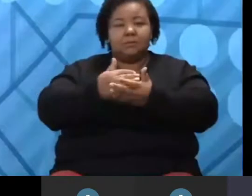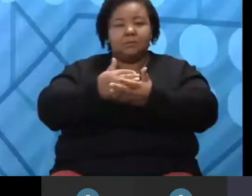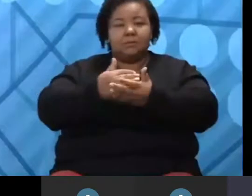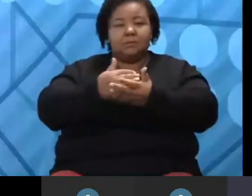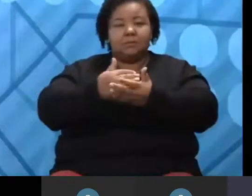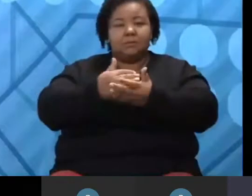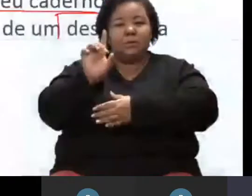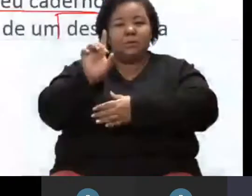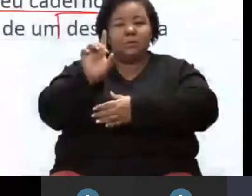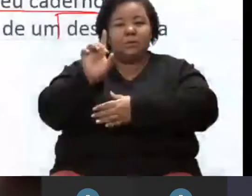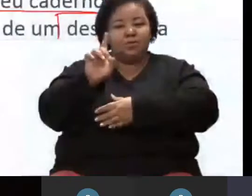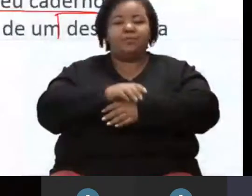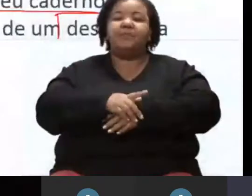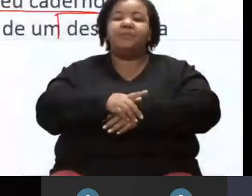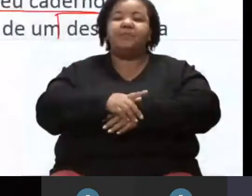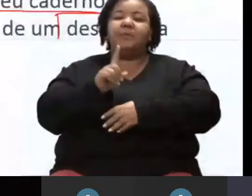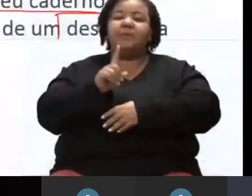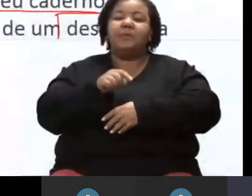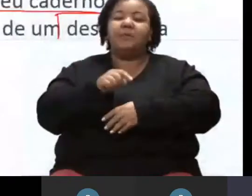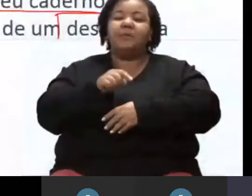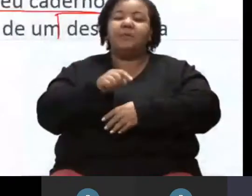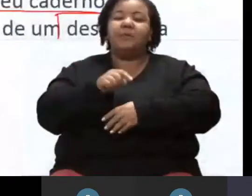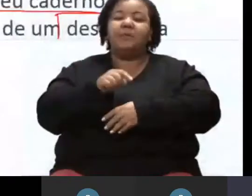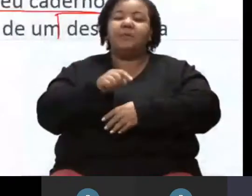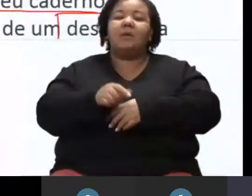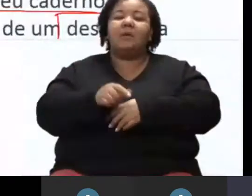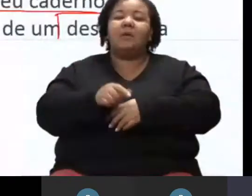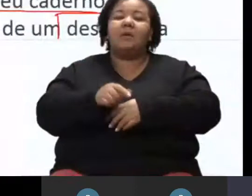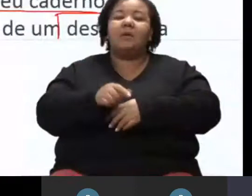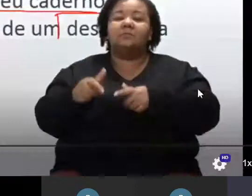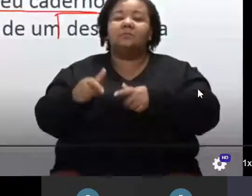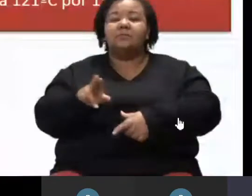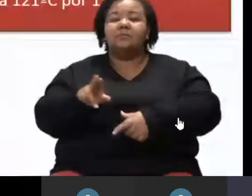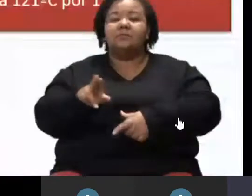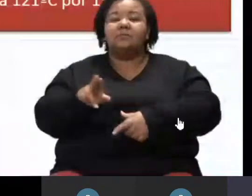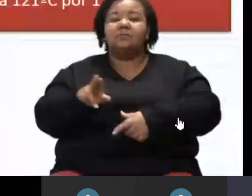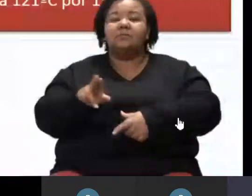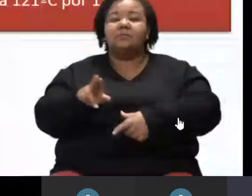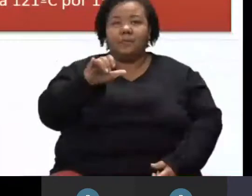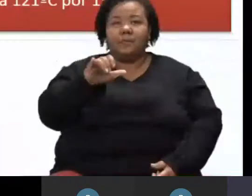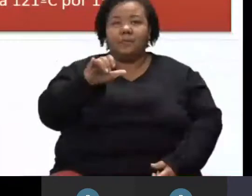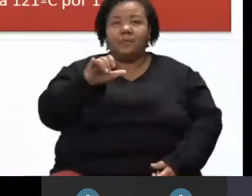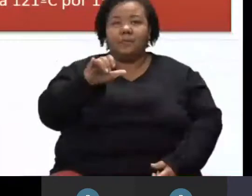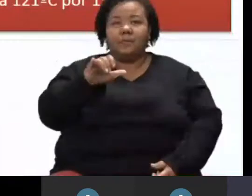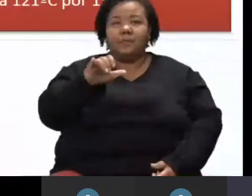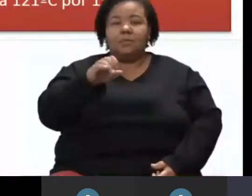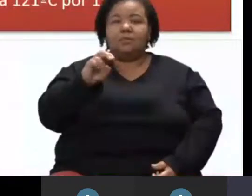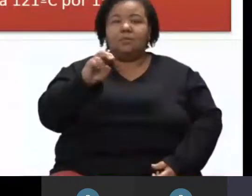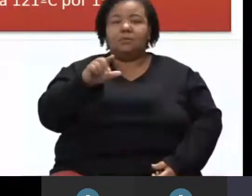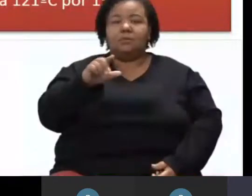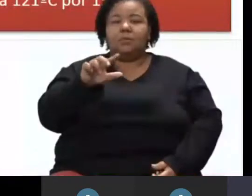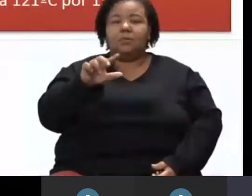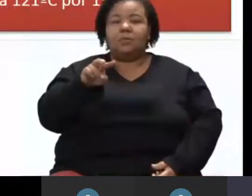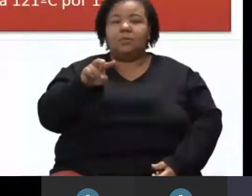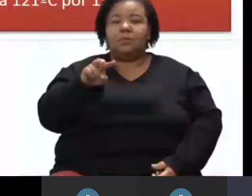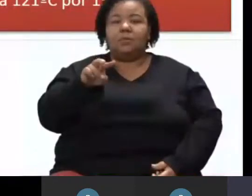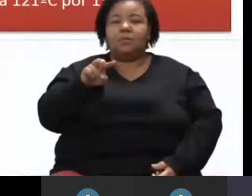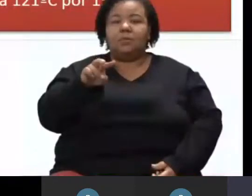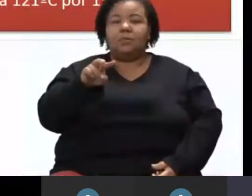1. O procedimento 1 que trata sobre o meio de cultura. Vamos ao quadro. Então, no procedimento 1, você